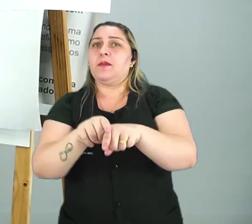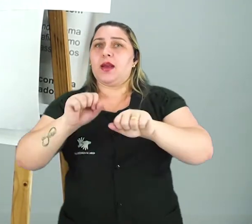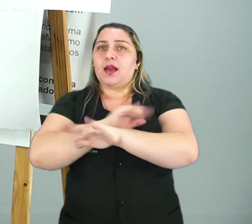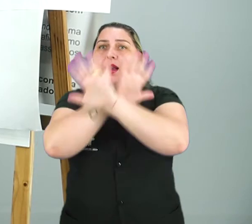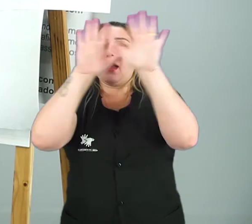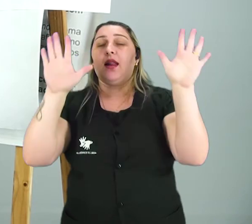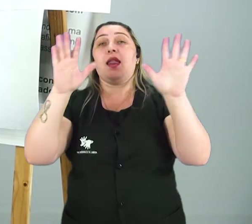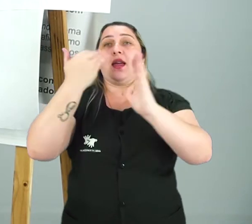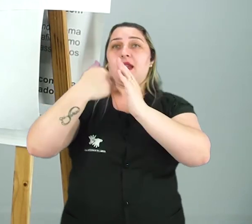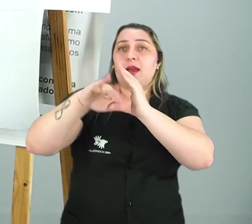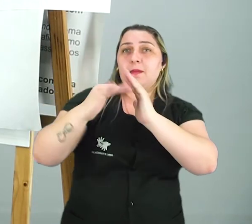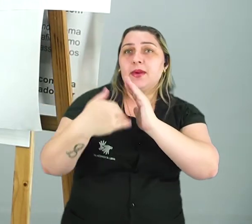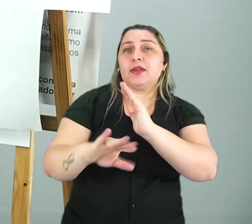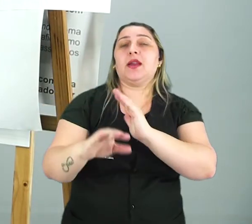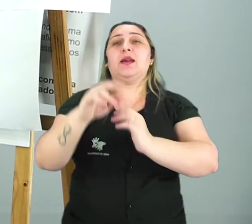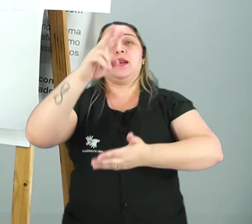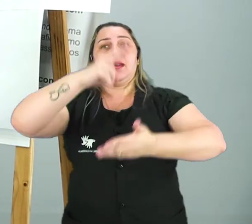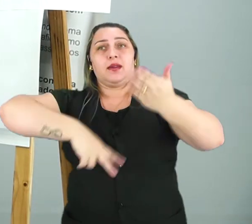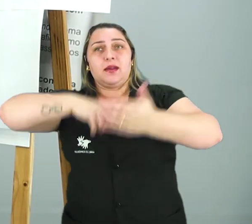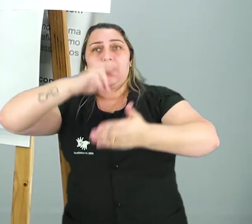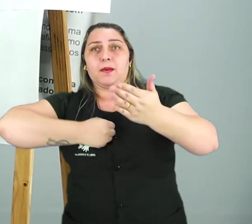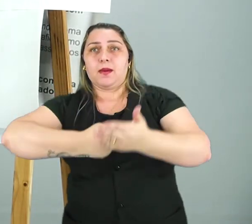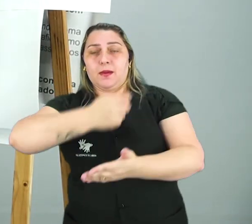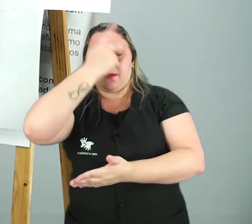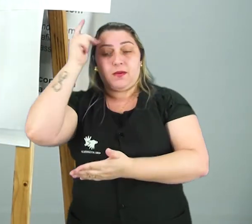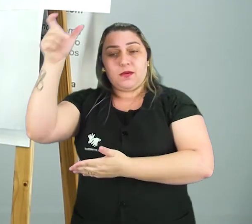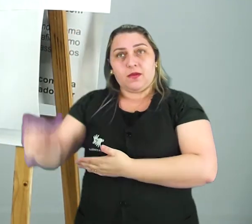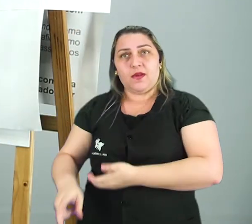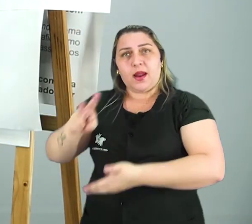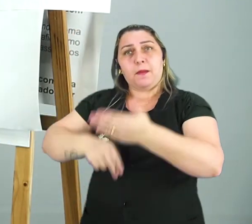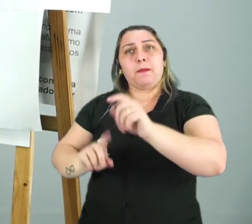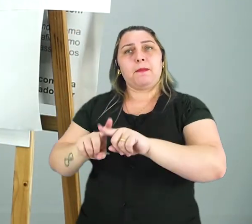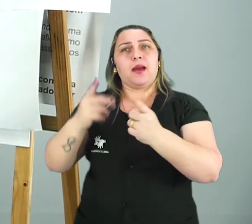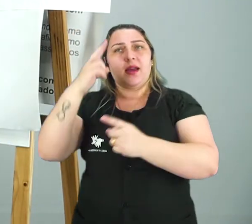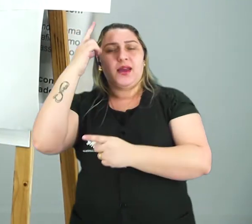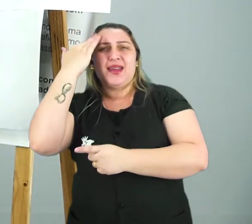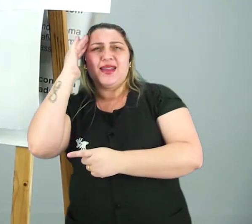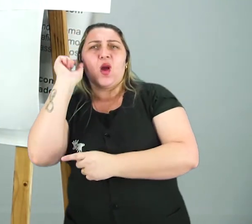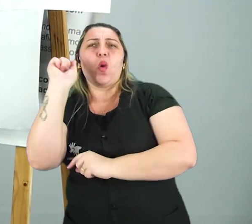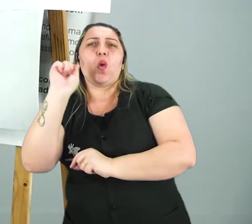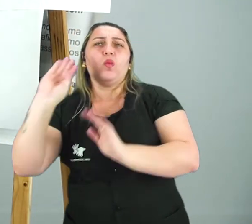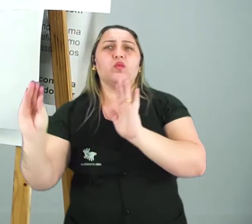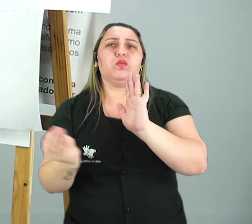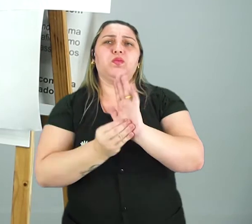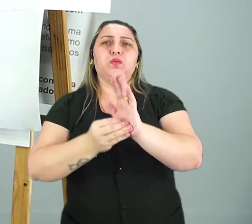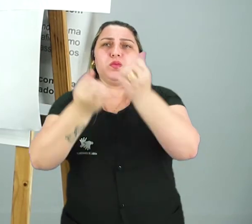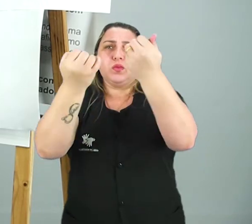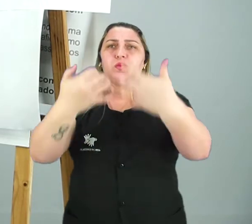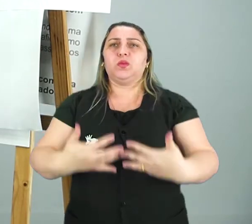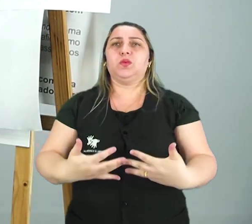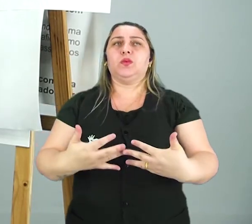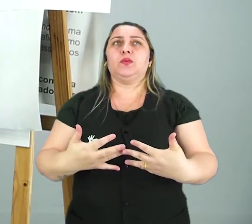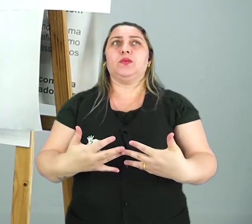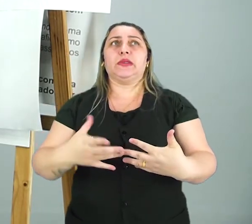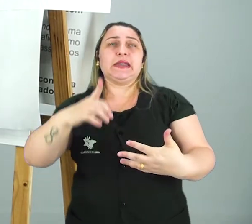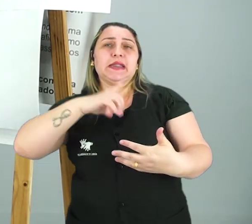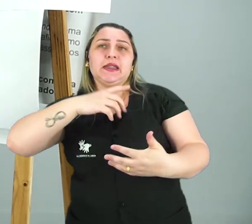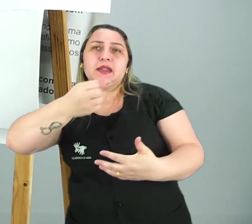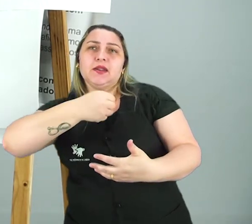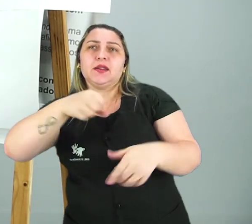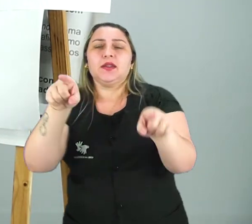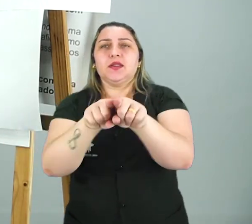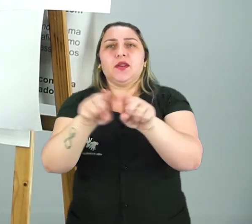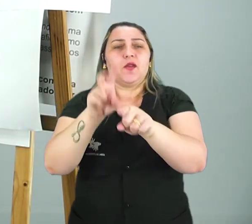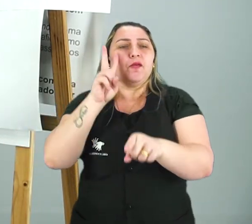mensagem ao ler a entrevista para quem vai ler, para a gente entender o que ele está colocando, o que ele quer nos explicar. Tem entrevista também que a gente